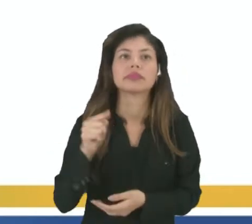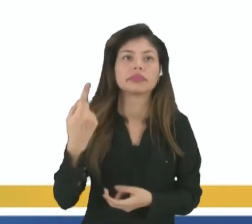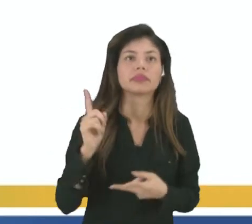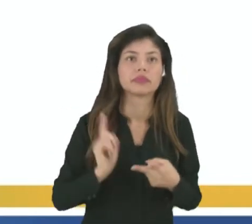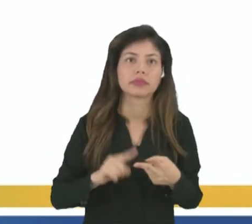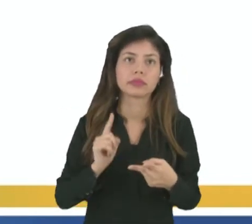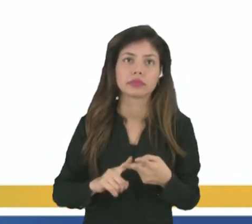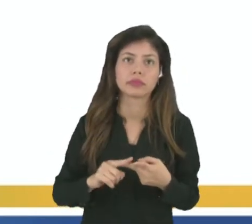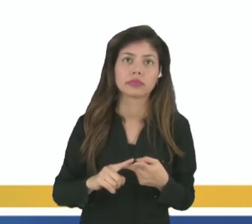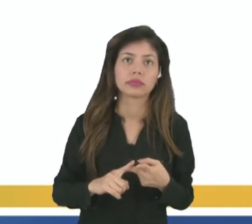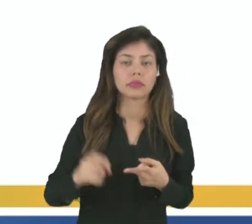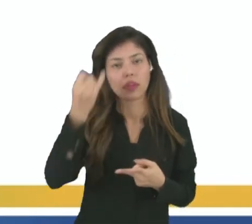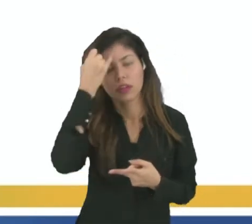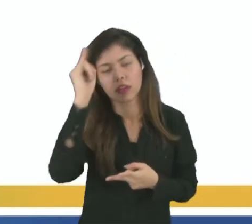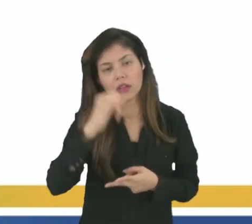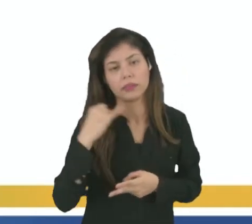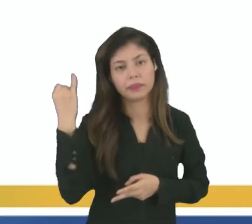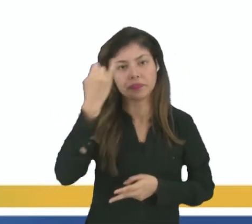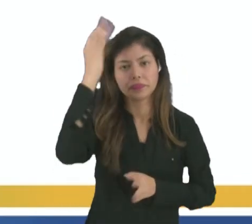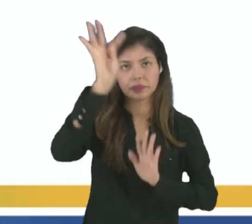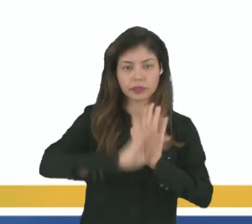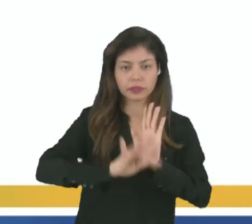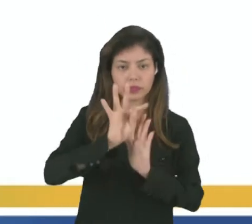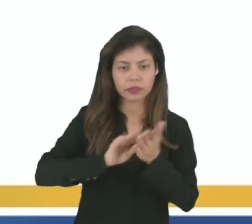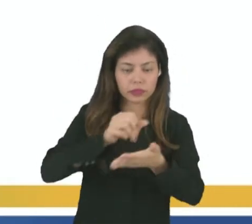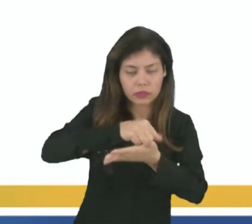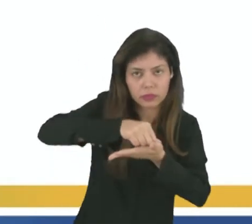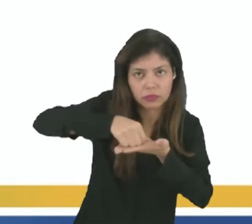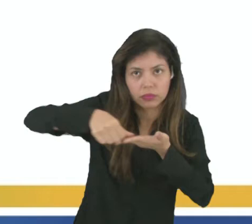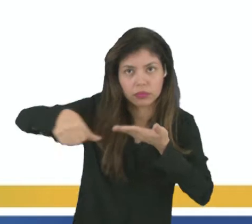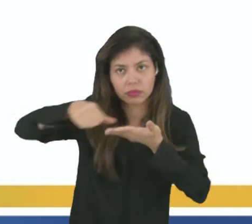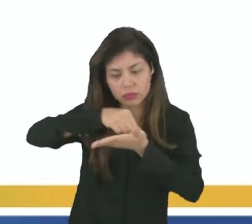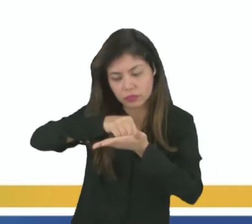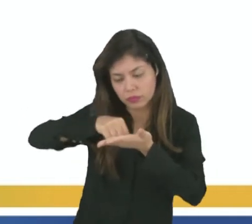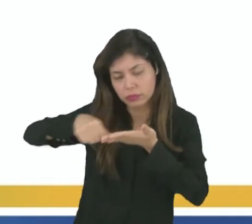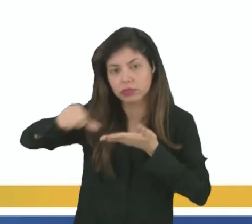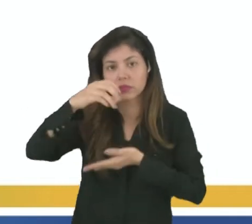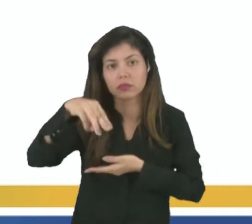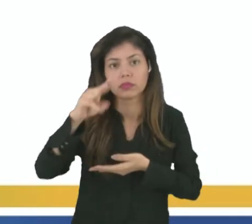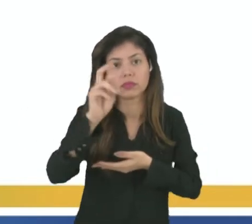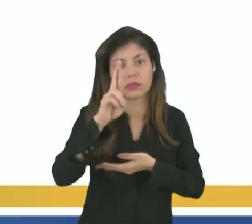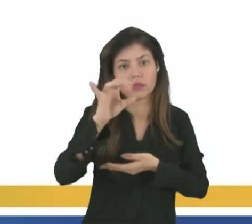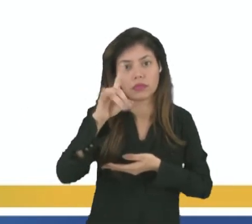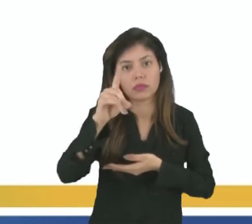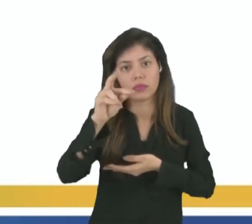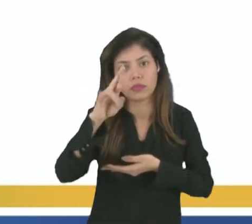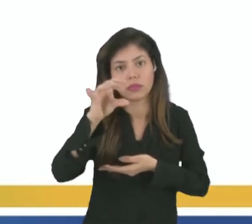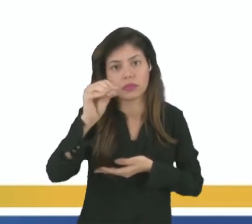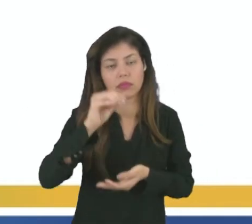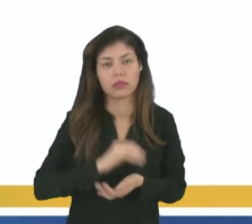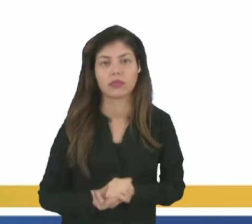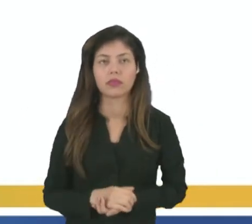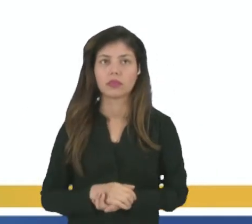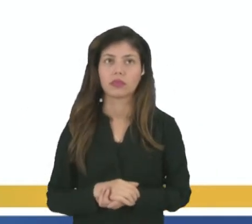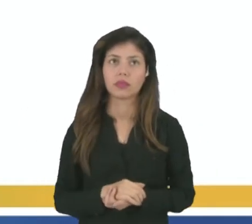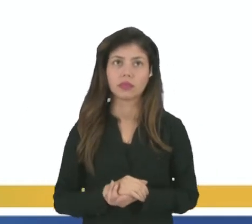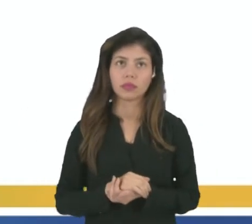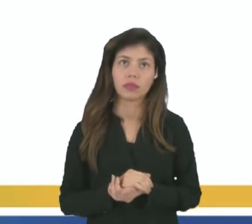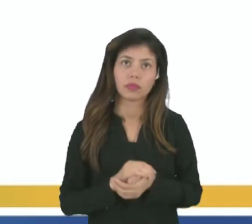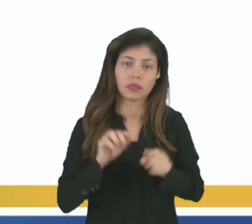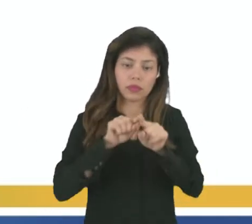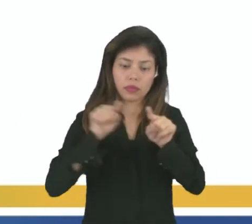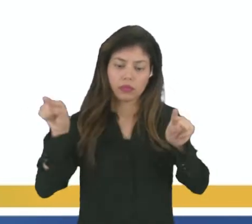Depois, marque as ideias principais, grife, tá? Com aquela marca-texto que eu sei que você tem. Sublinhe